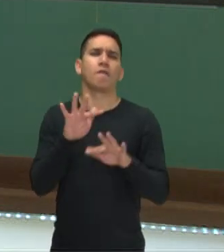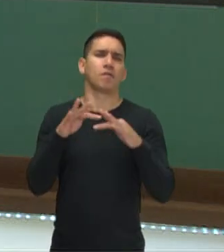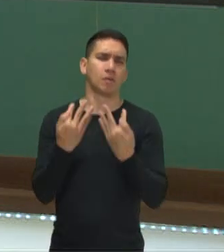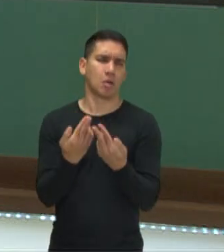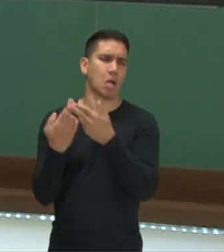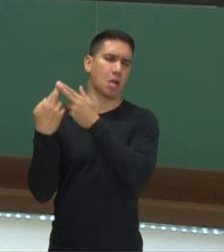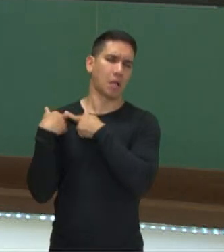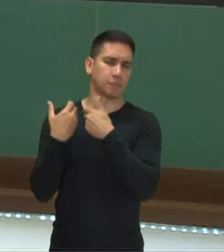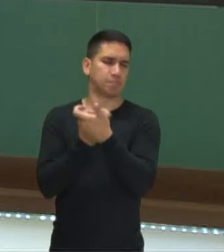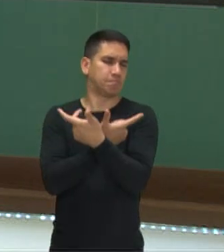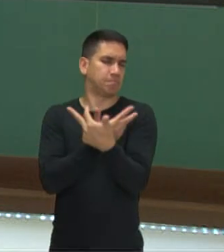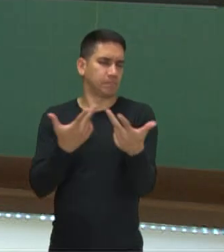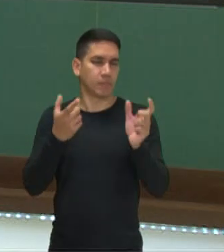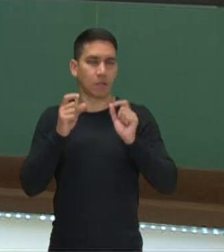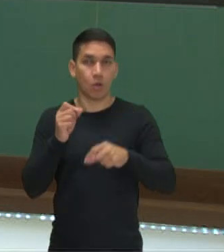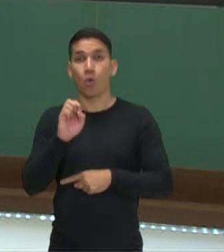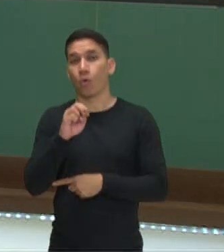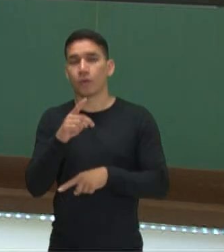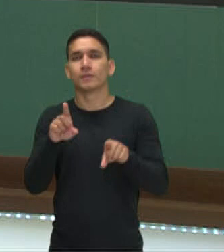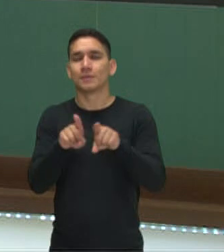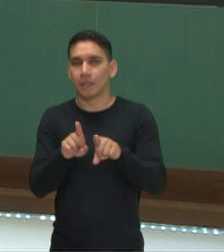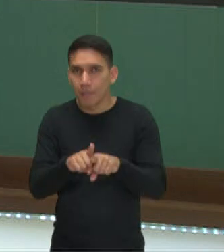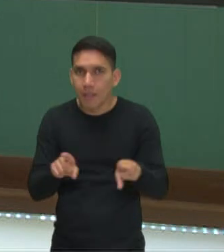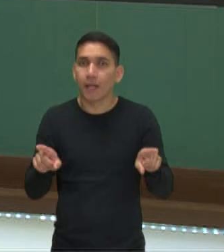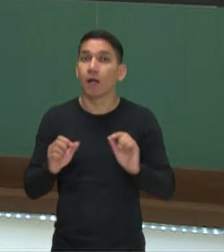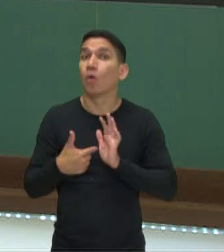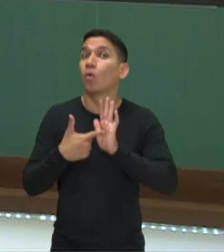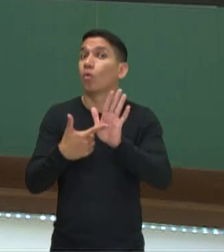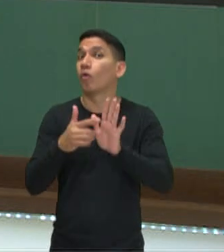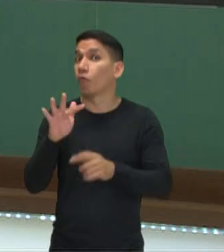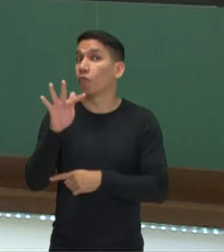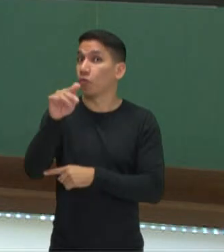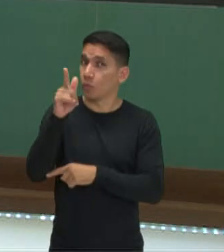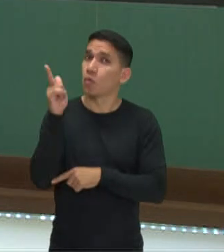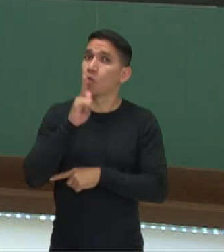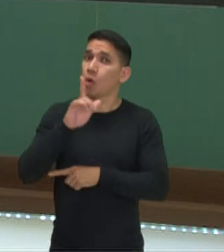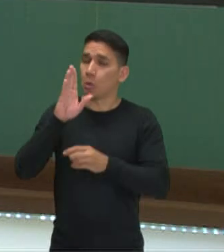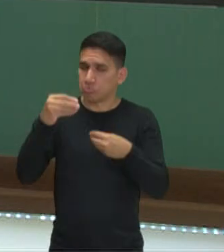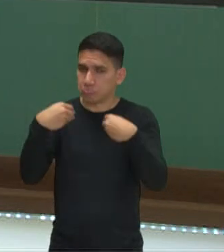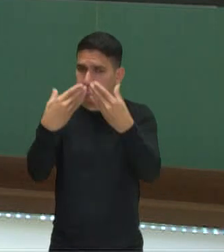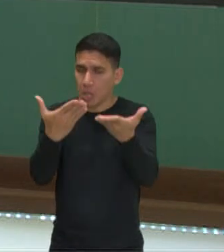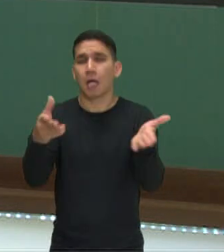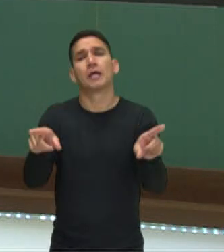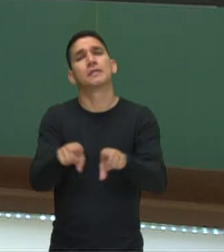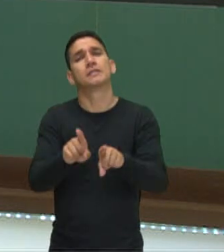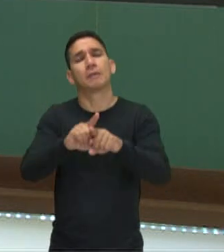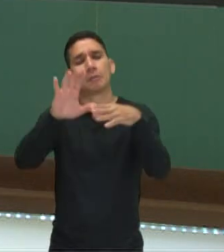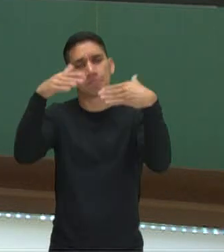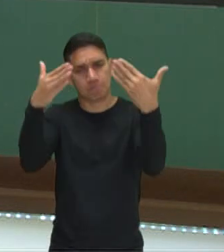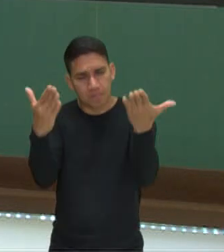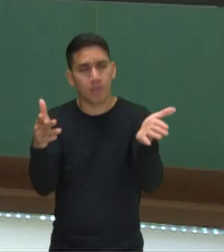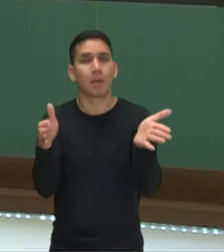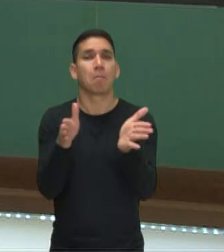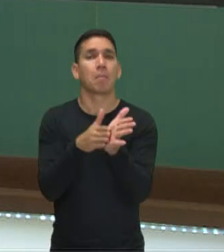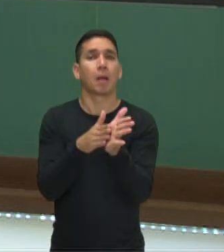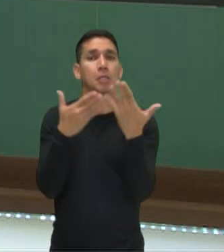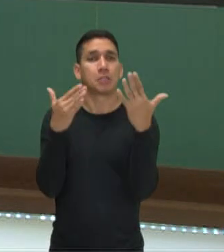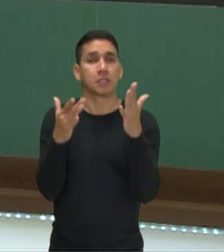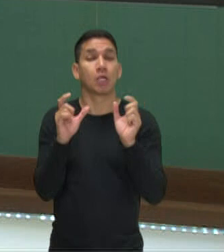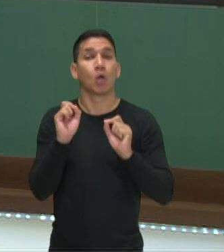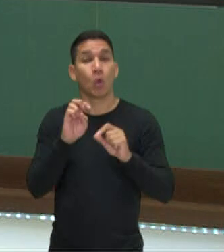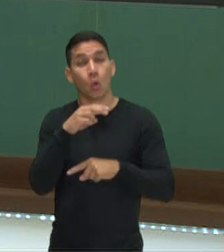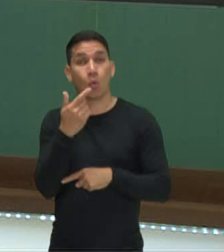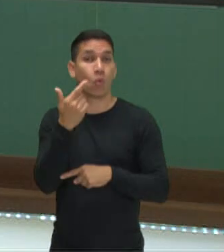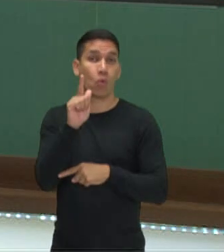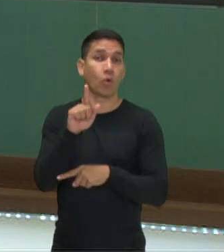seu padrinho, e quem sabe até você pode ganhar elogios e algo mais que elogios, Você